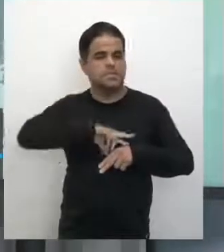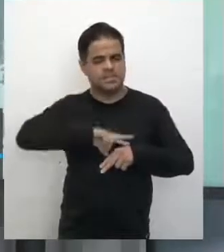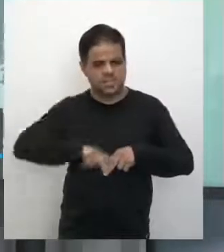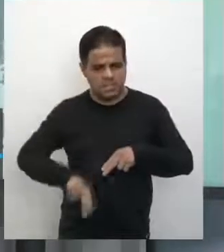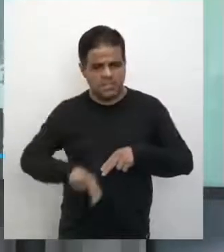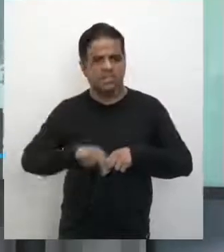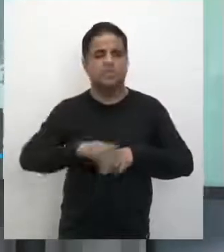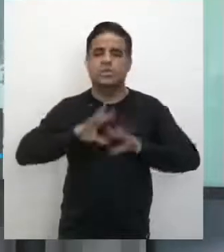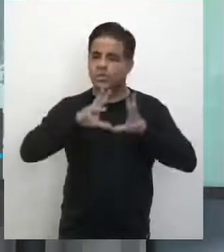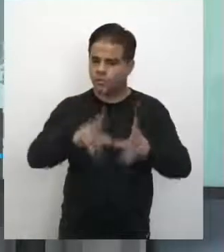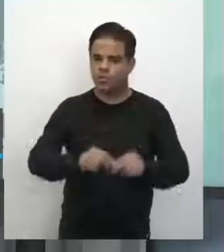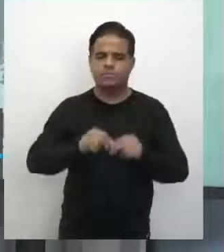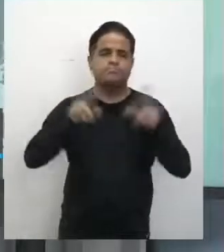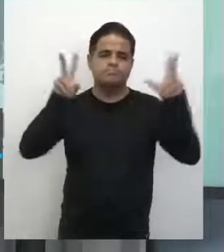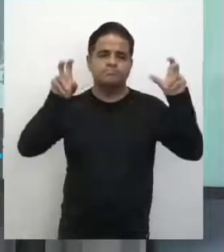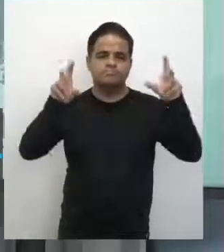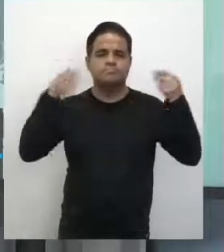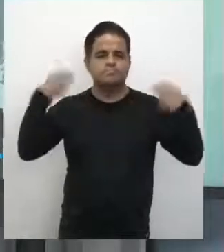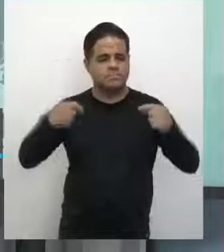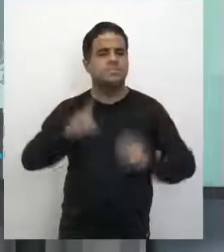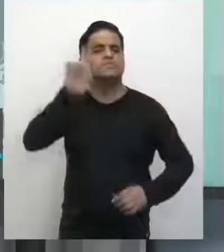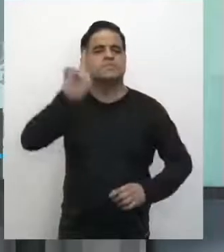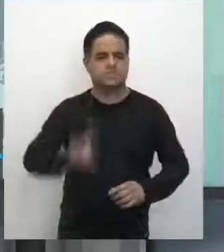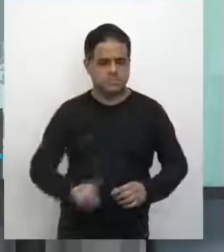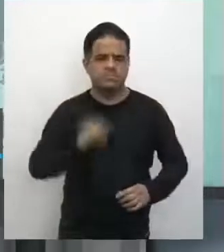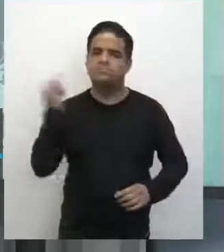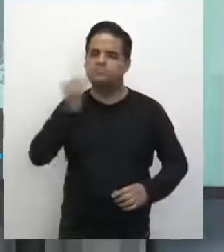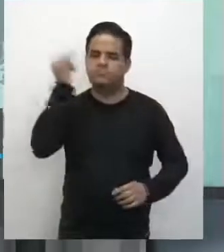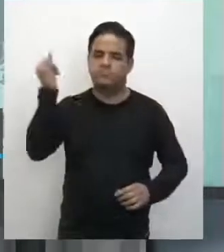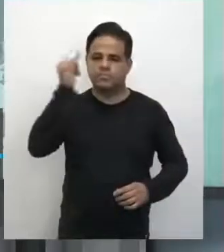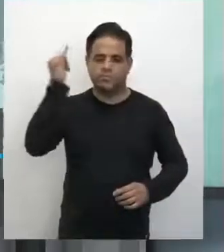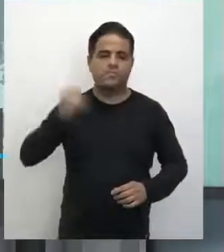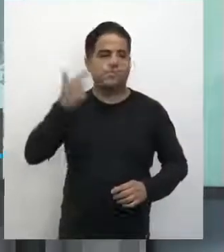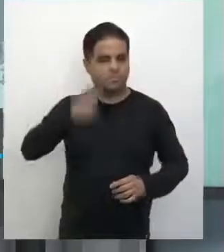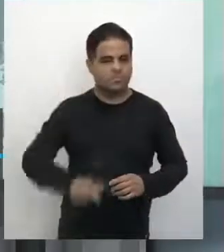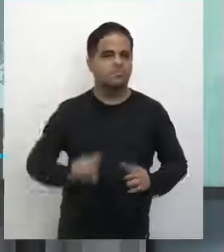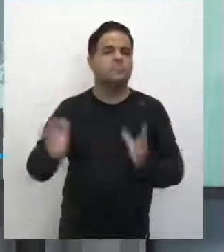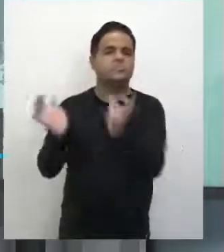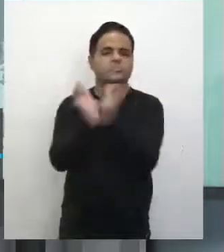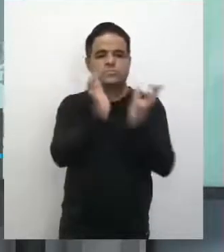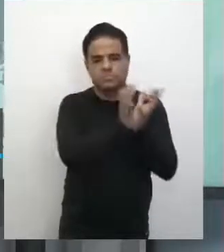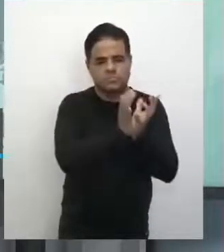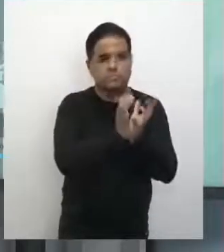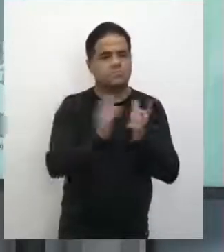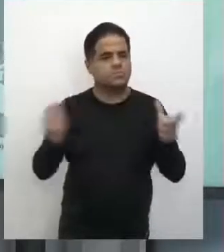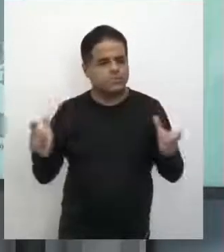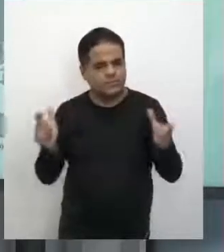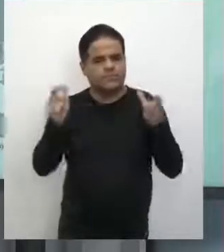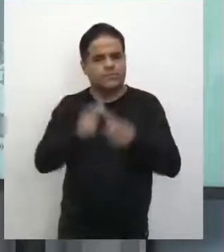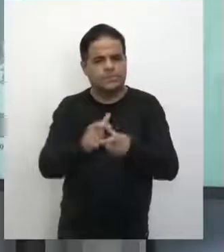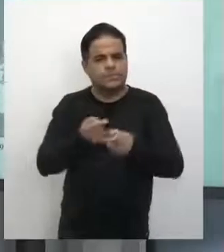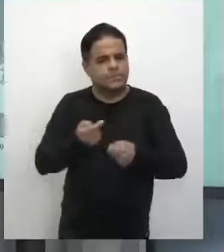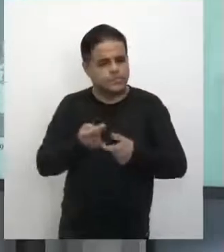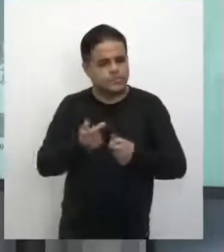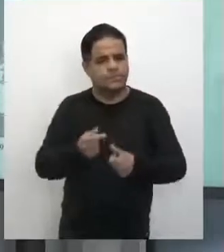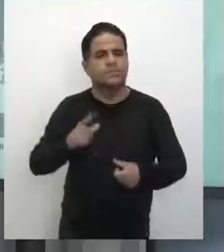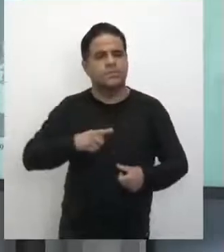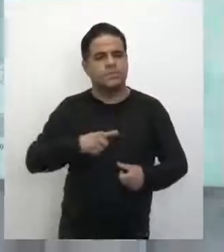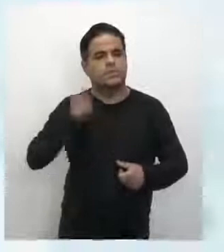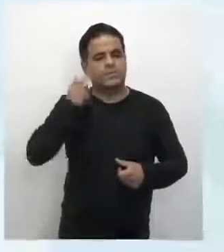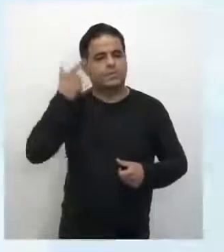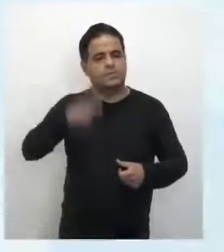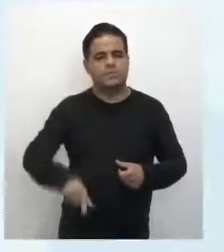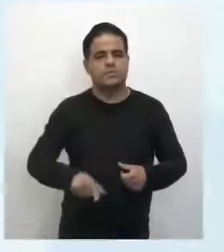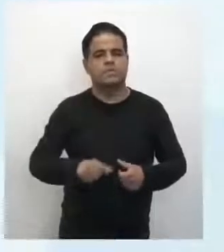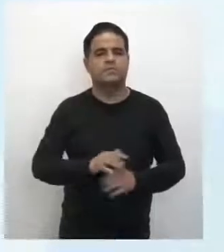etnias, né, então toda essa questão aí tem que ter esses direitos aí. Vamos ver mais alguns grupos aí minoritários, vamos lá para o próximo, que é